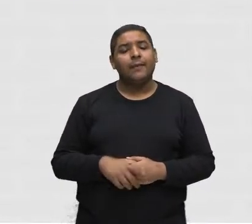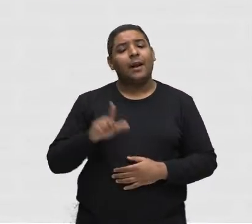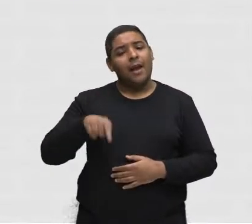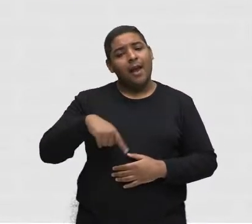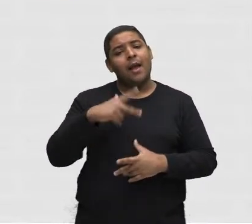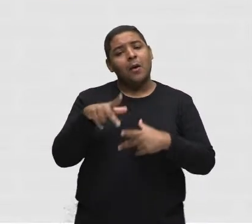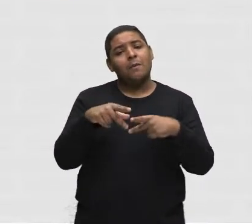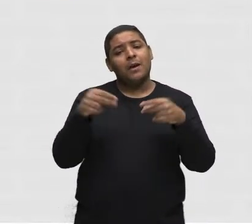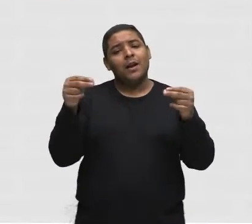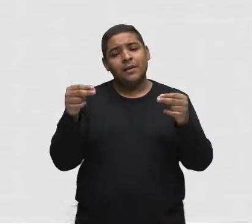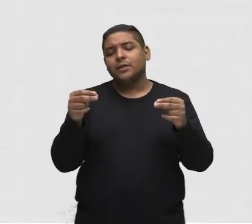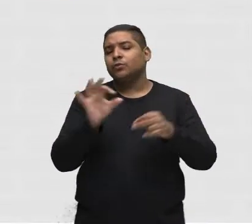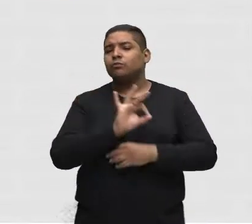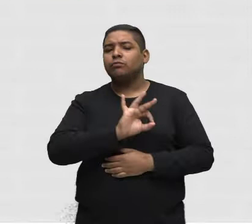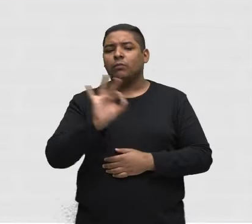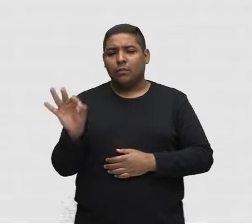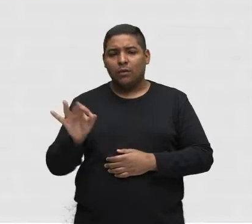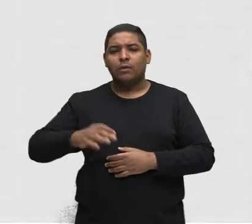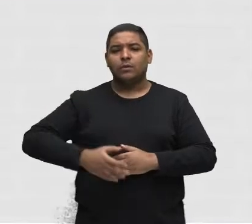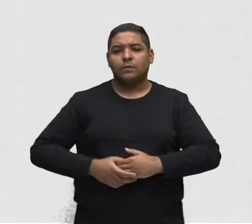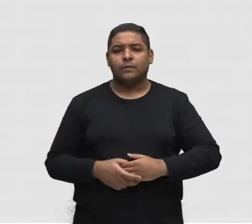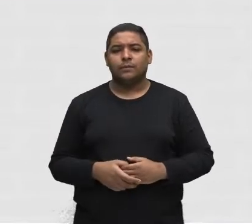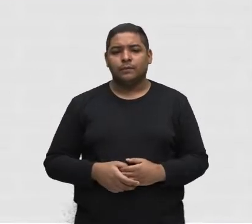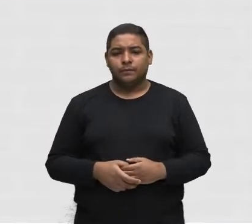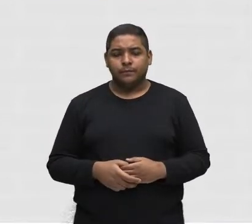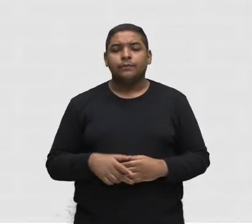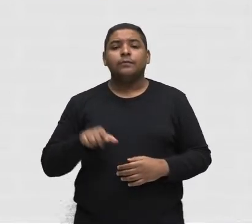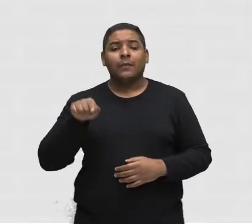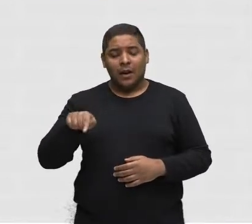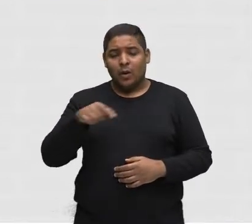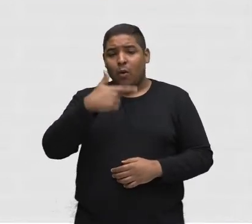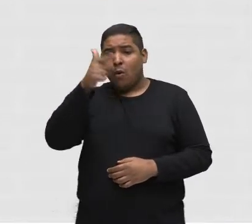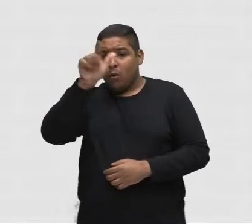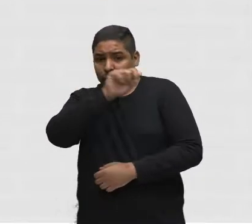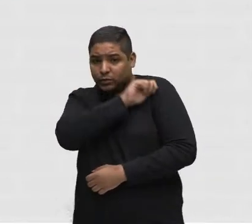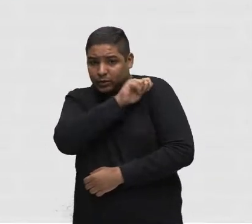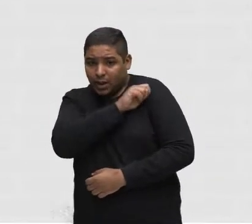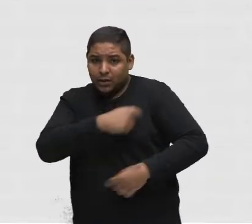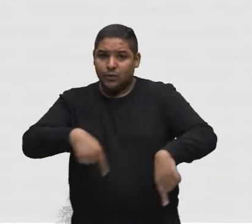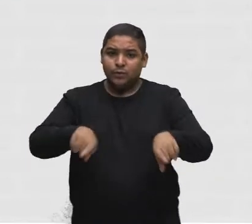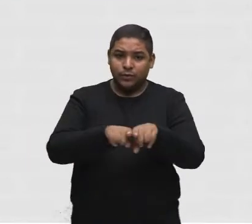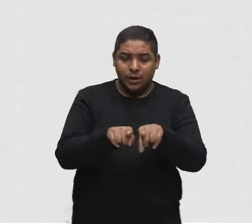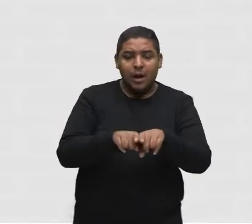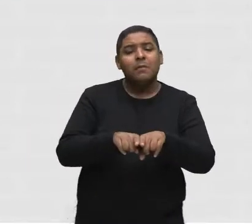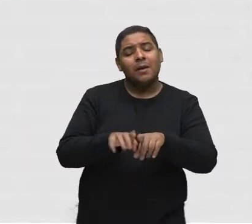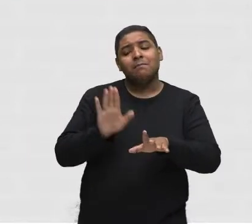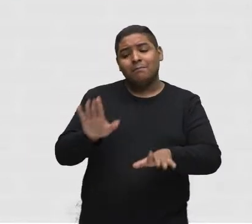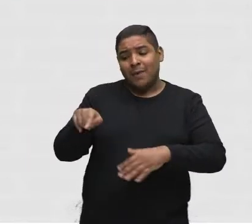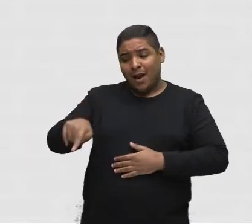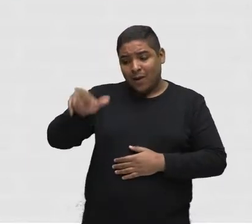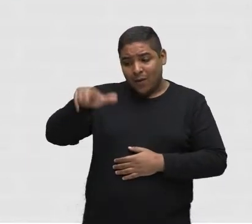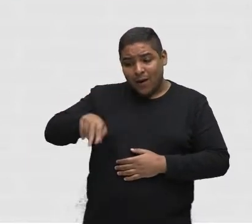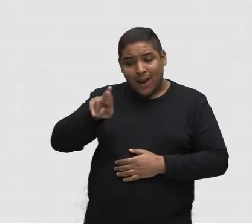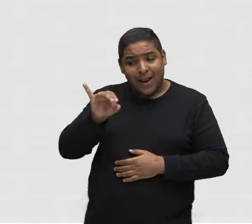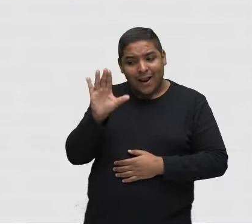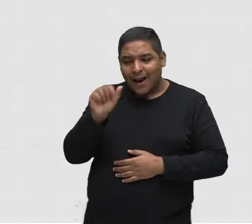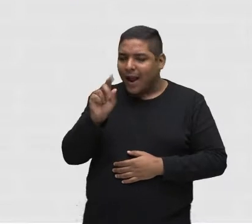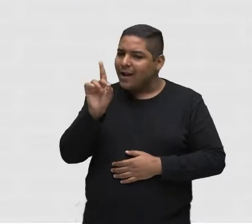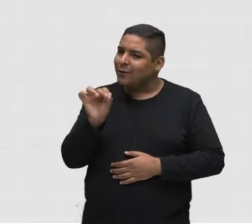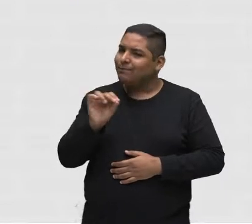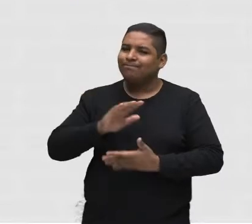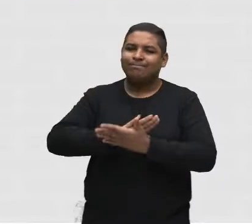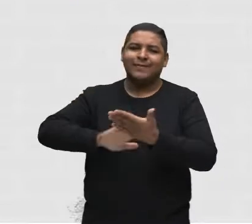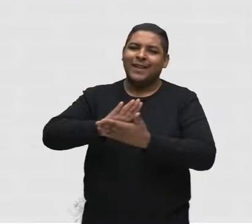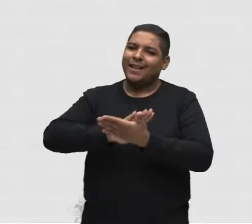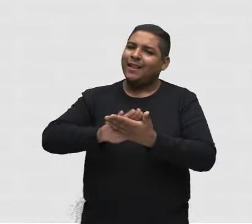bem caprichado dos outros alunos, exceto de quem? Do Ricardo. Como é que será que o Ricardo entrega o presente